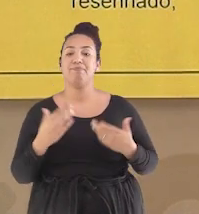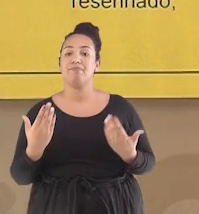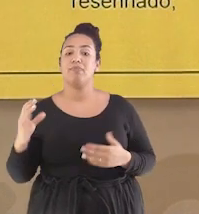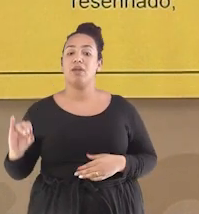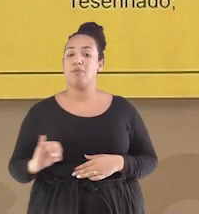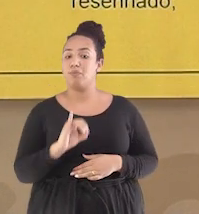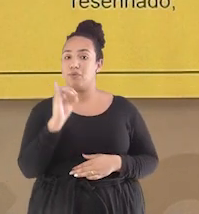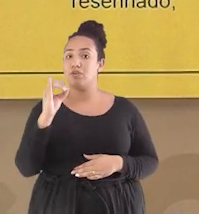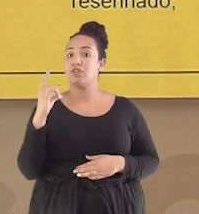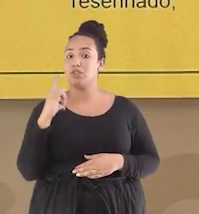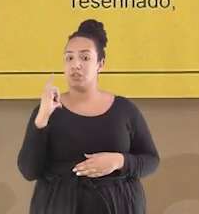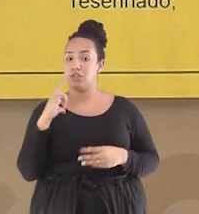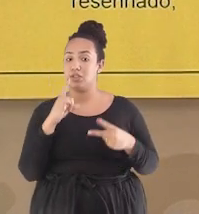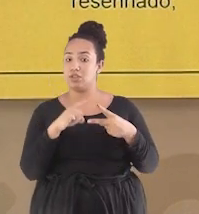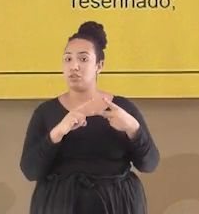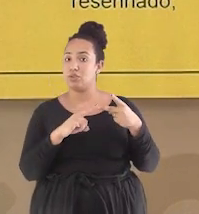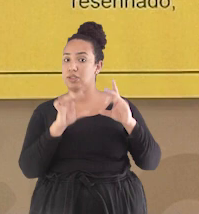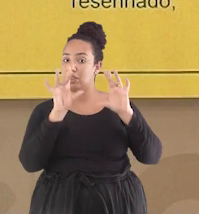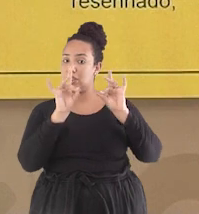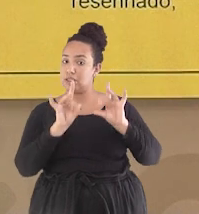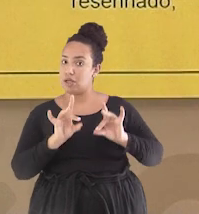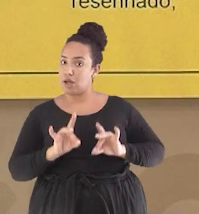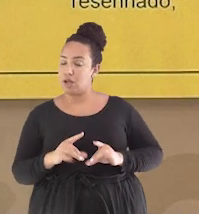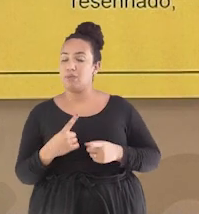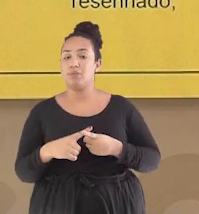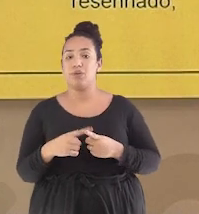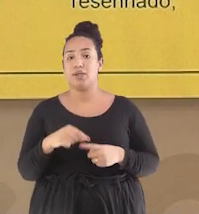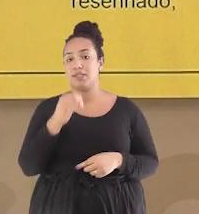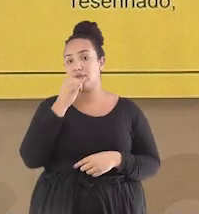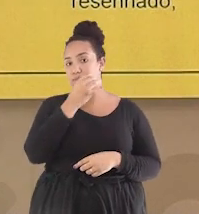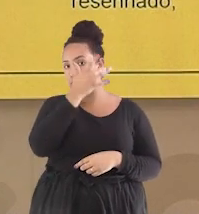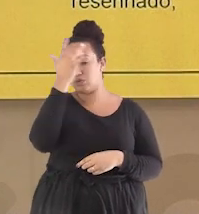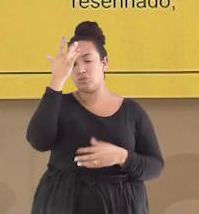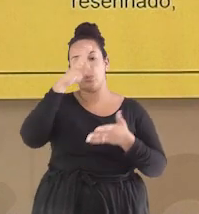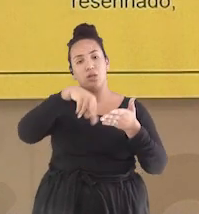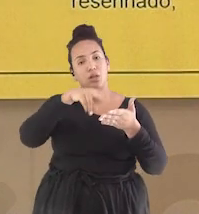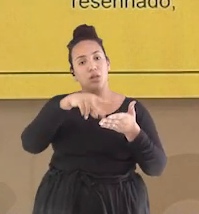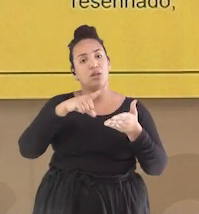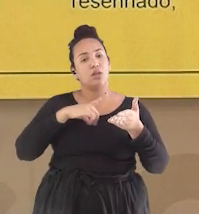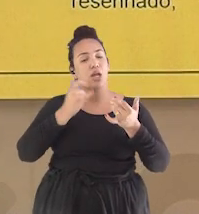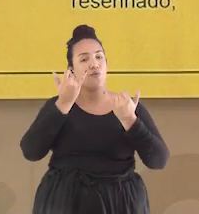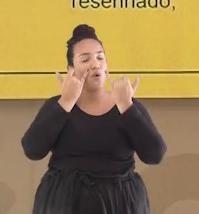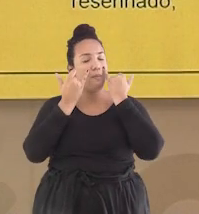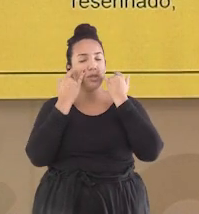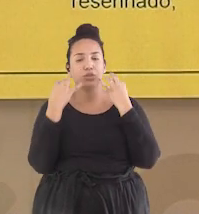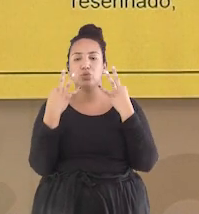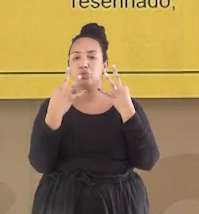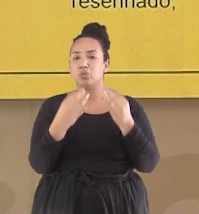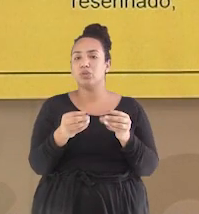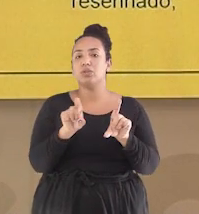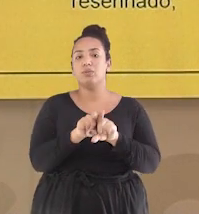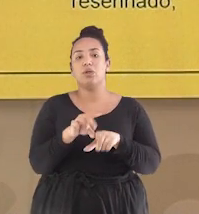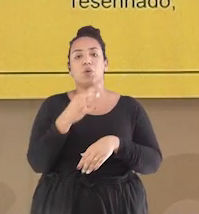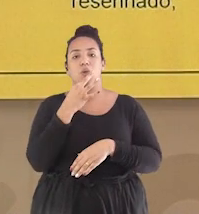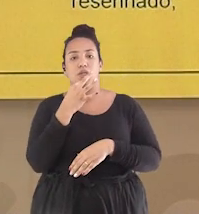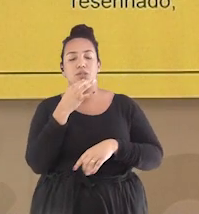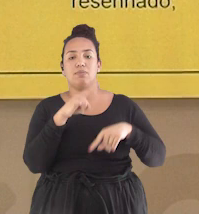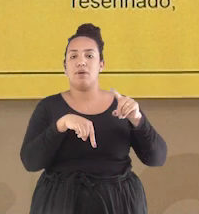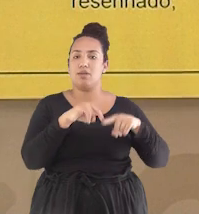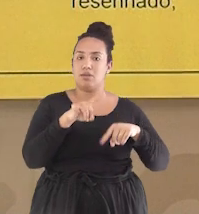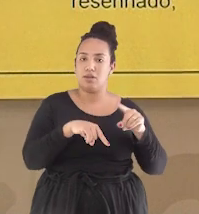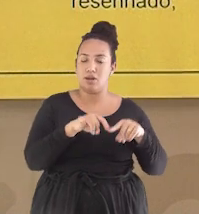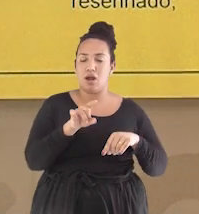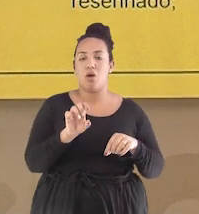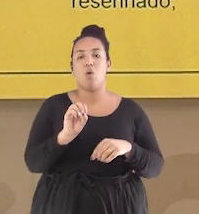muito importante apresentar esses detalhes mais técnicos, para que os leitores tenham todas as informações necessárias a fim de conhecer o